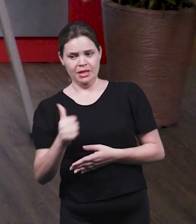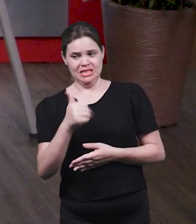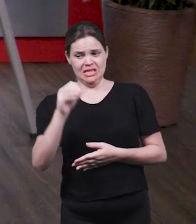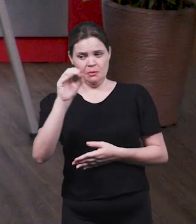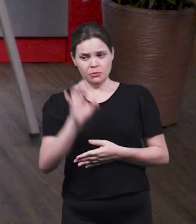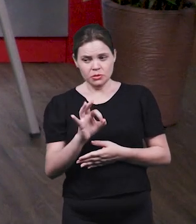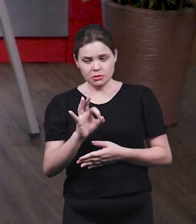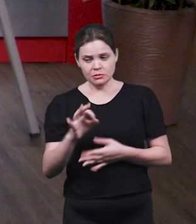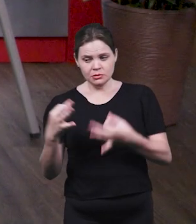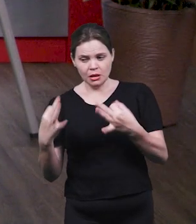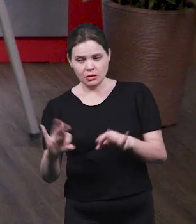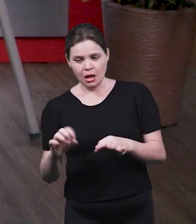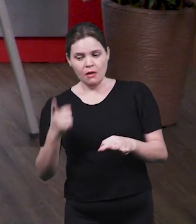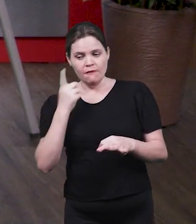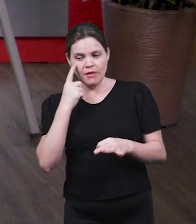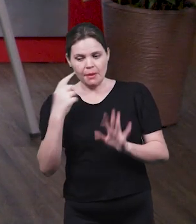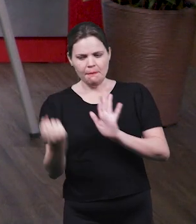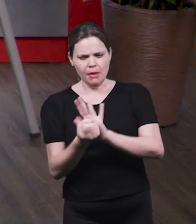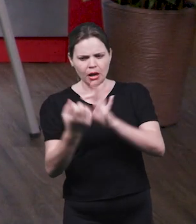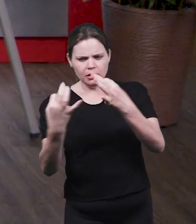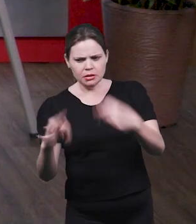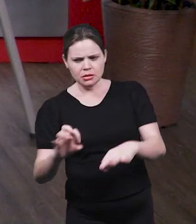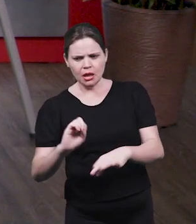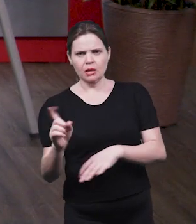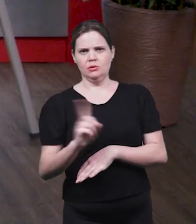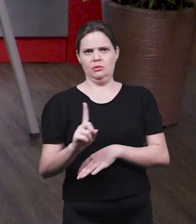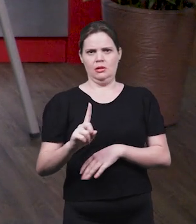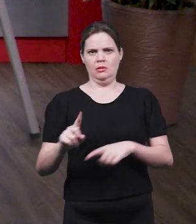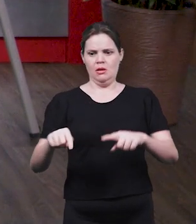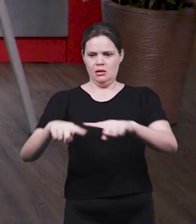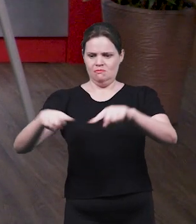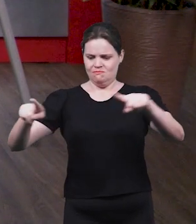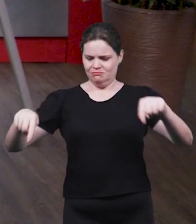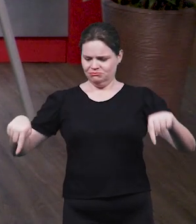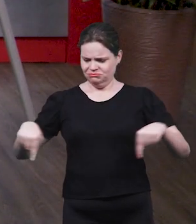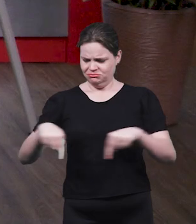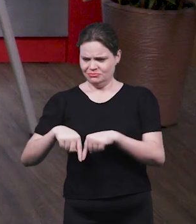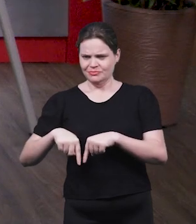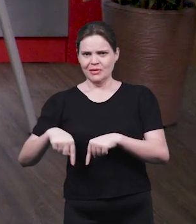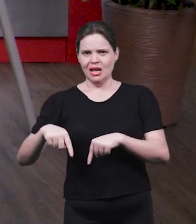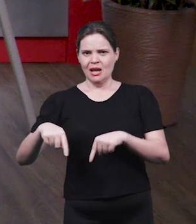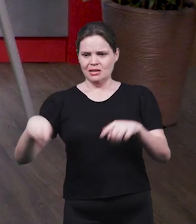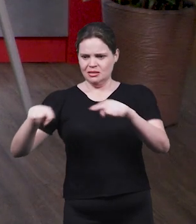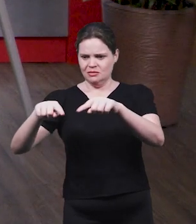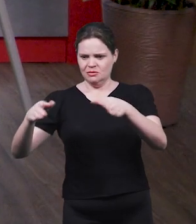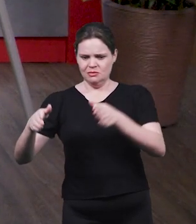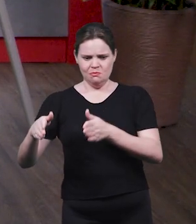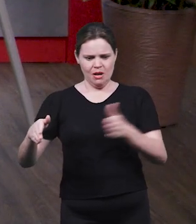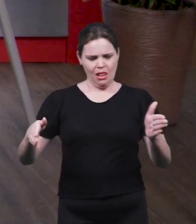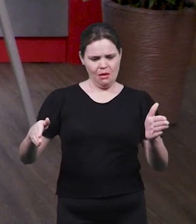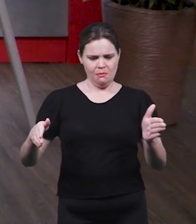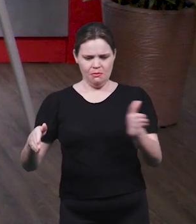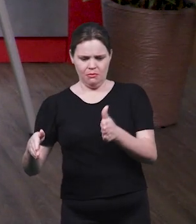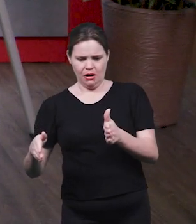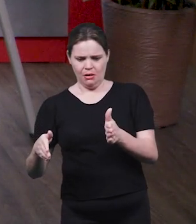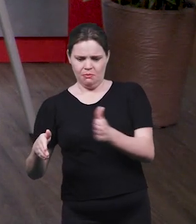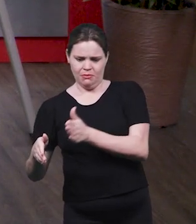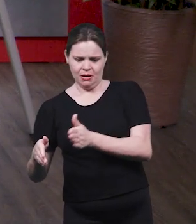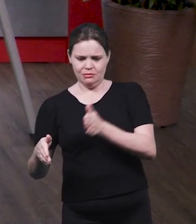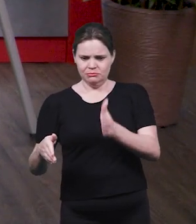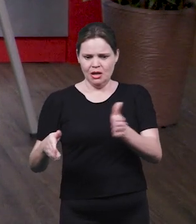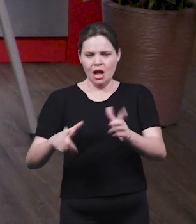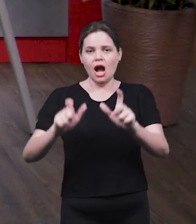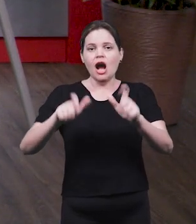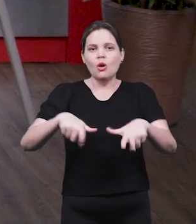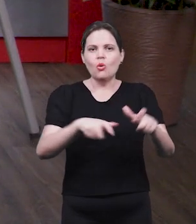de esse procedimento de demarcação, é um procedimento complexo. Claro. Todas as